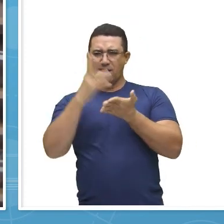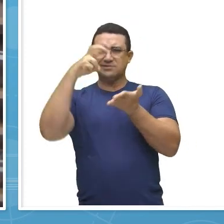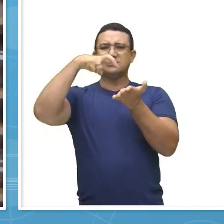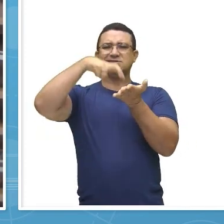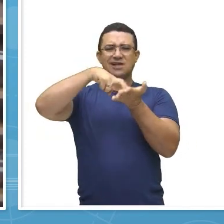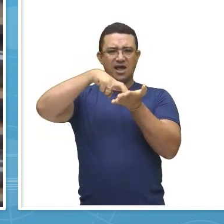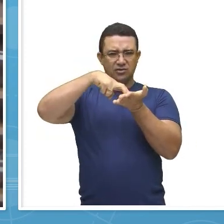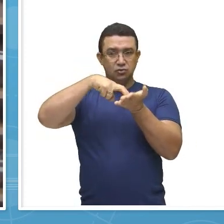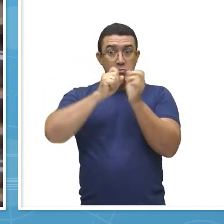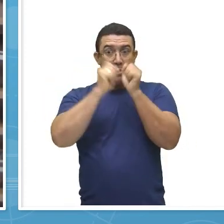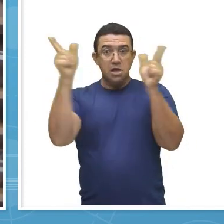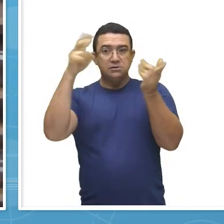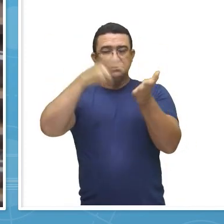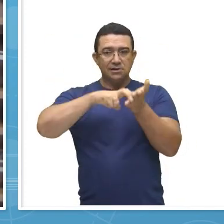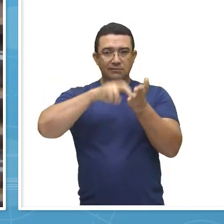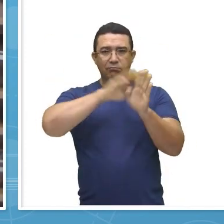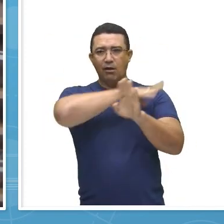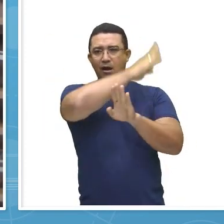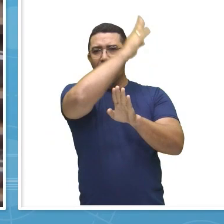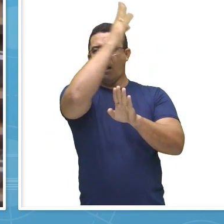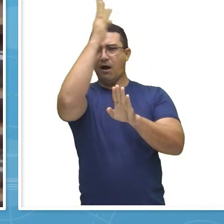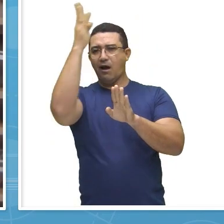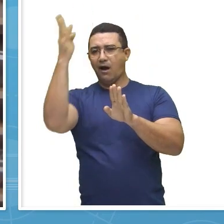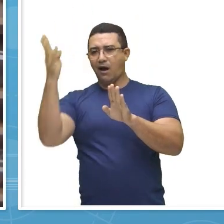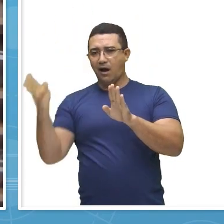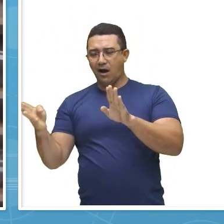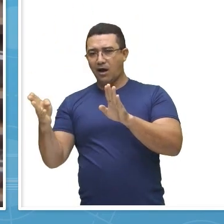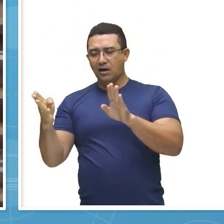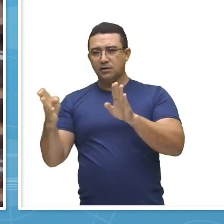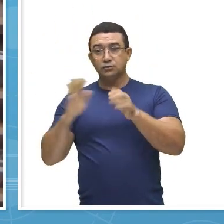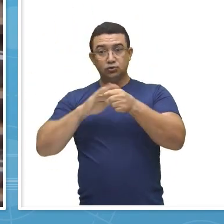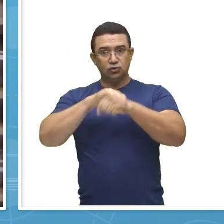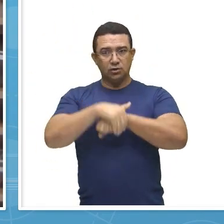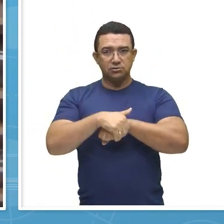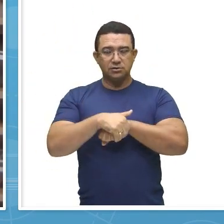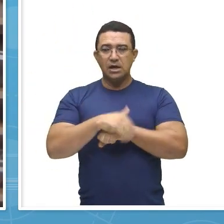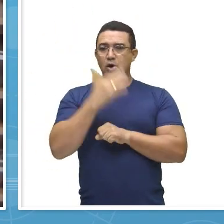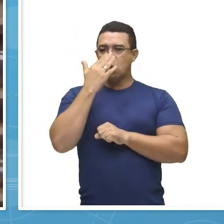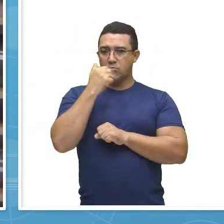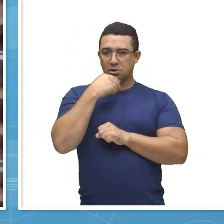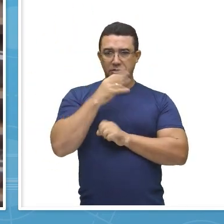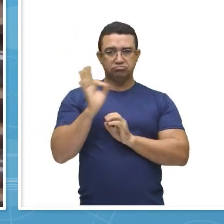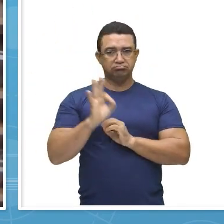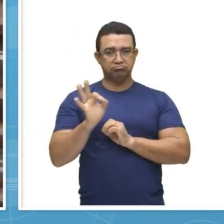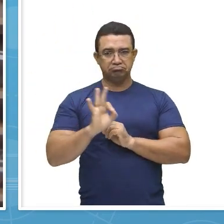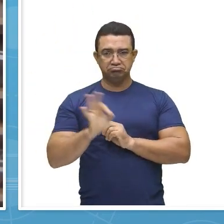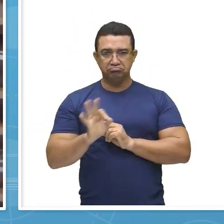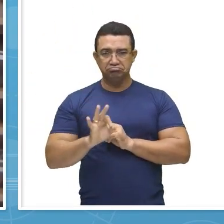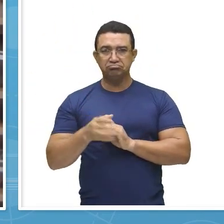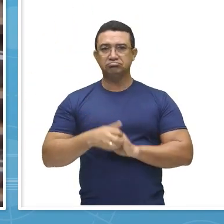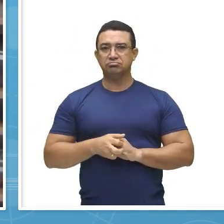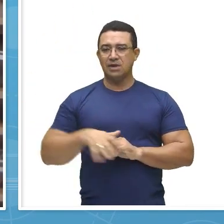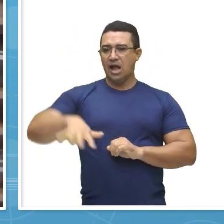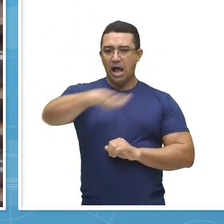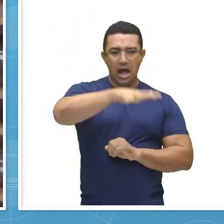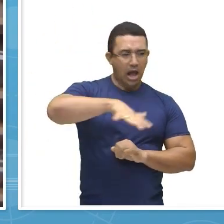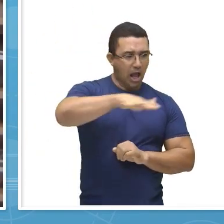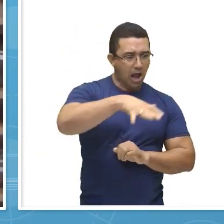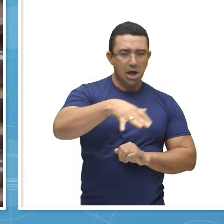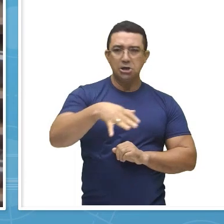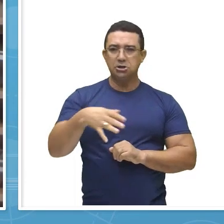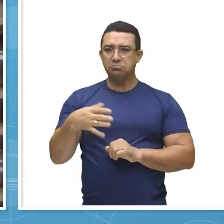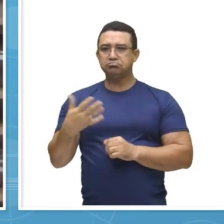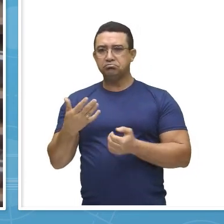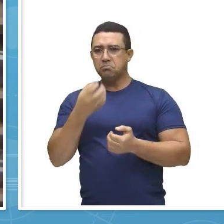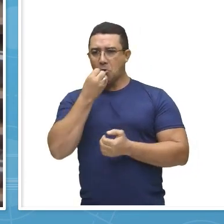do trabalho antes do sol se pôr. Nós não temos alimentação, nós não temos um espaço adequado, então